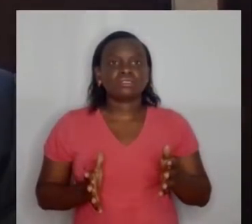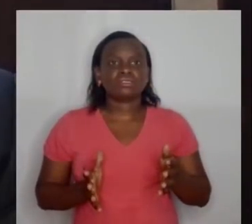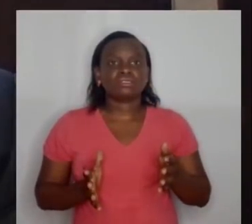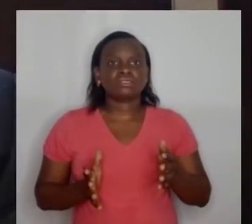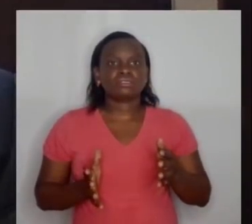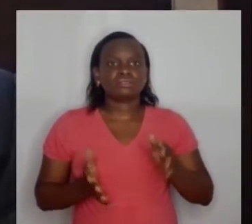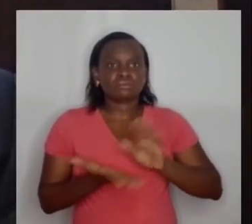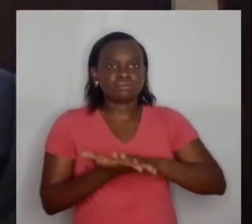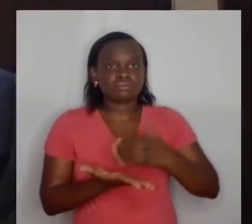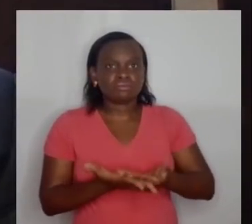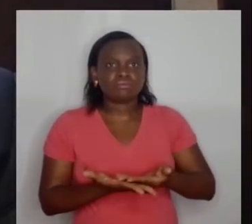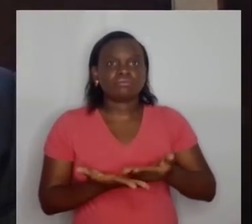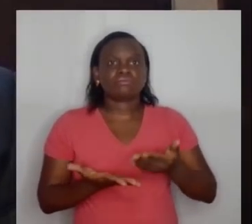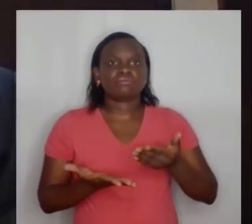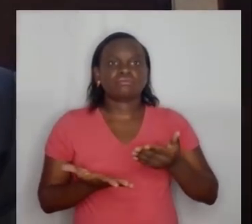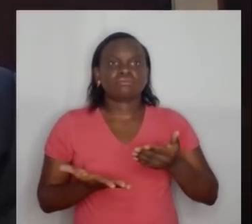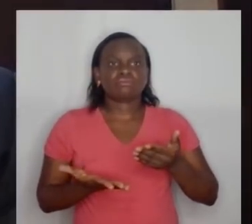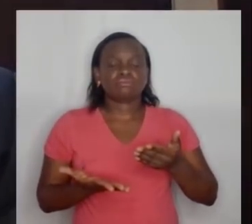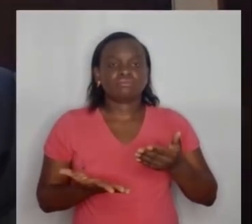decretado